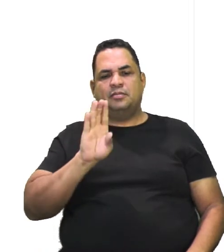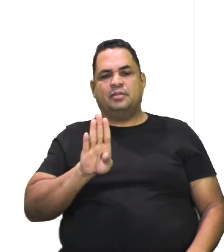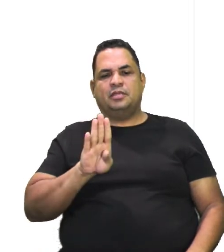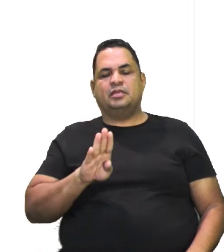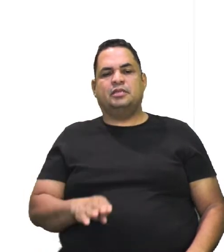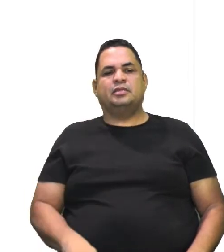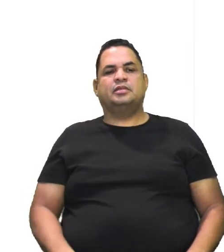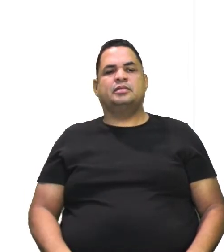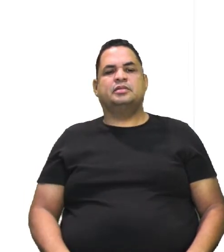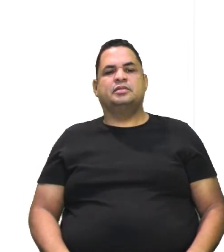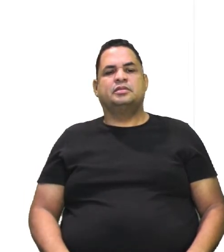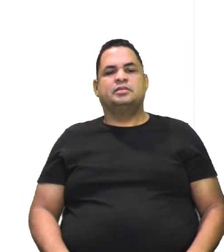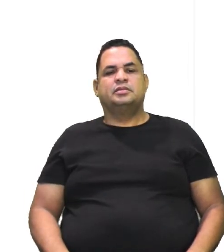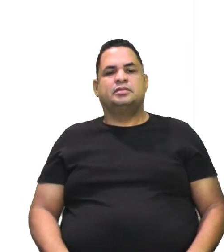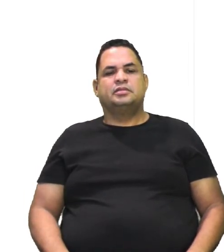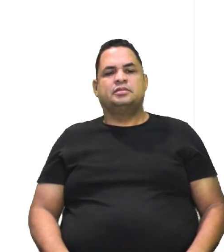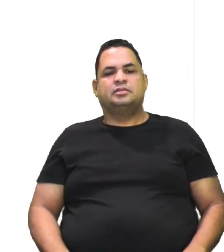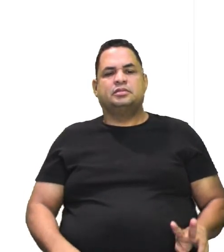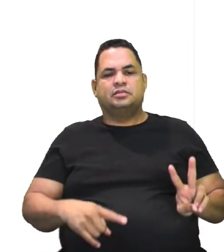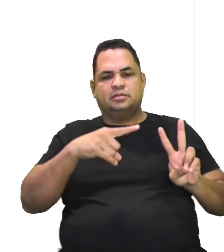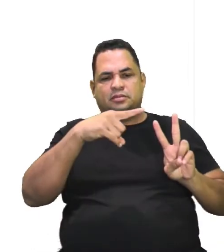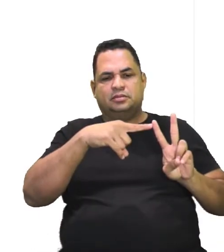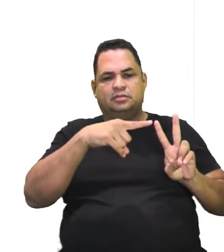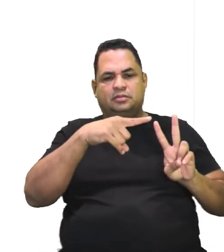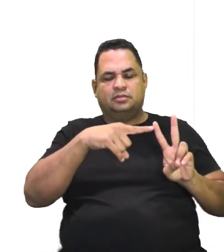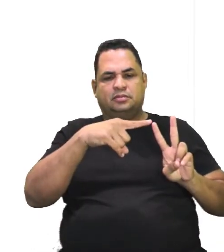igual a quem? A raiz